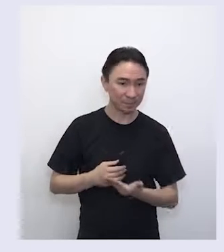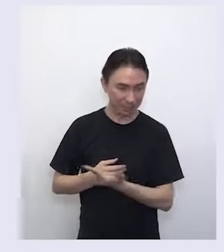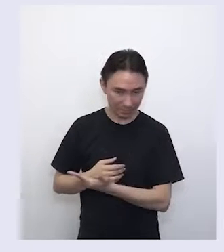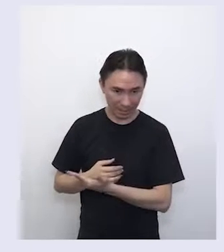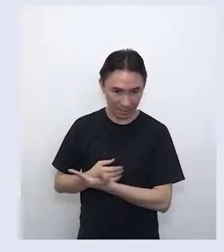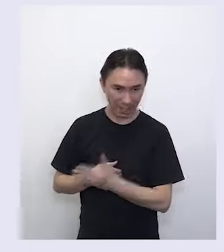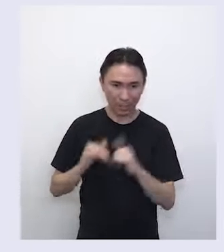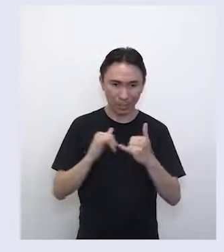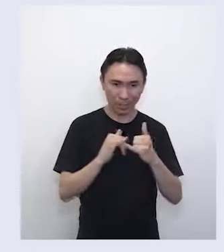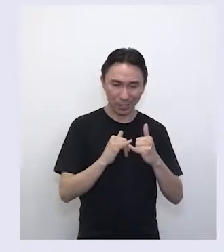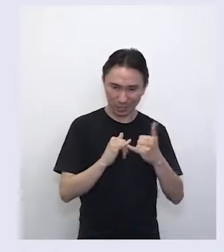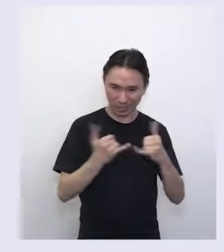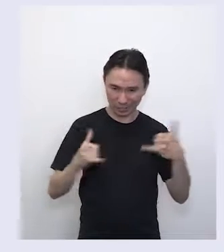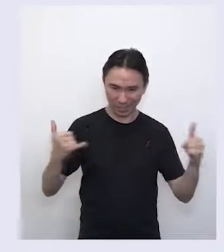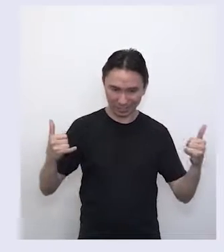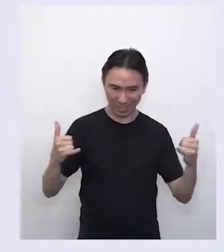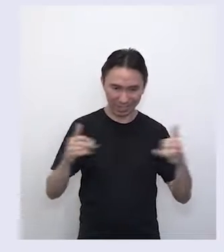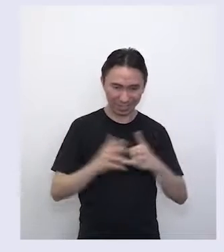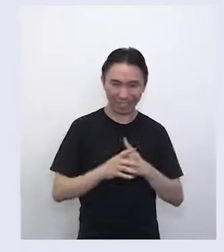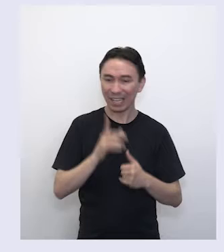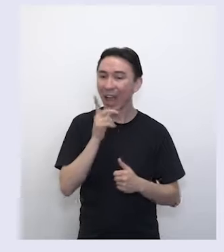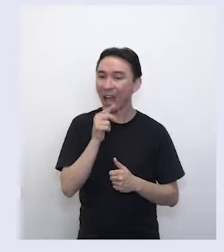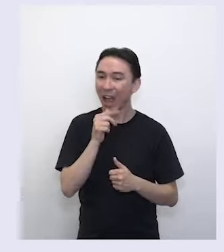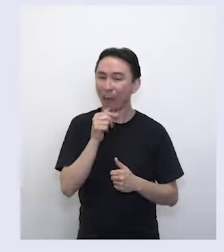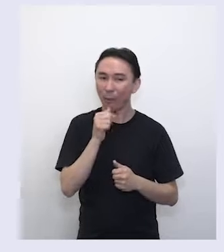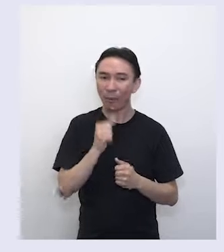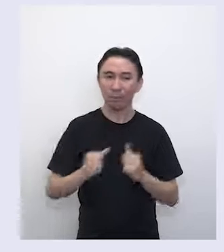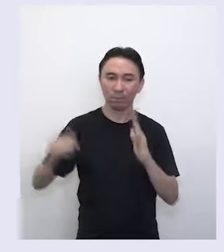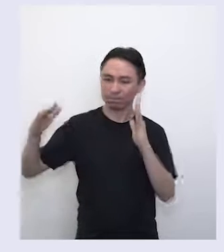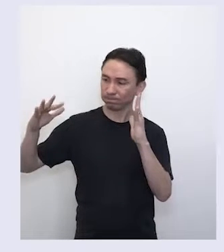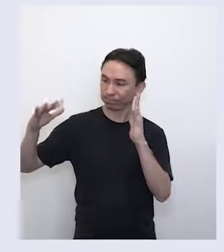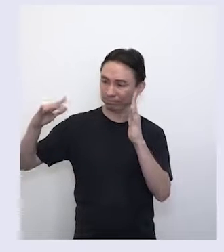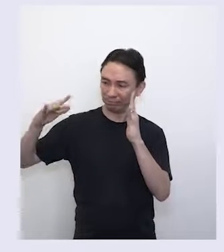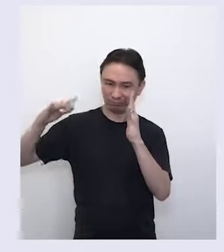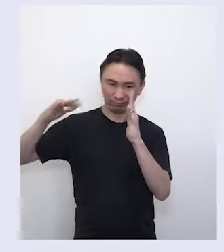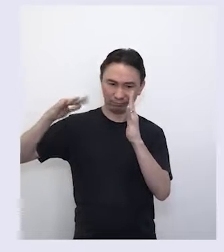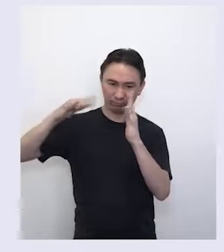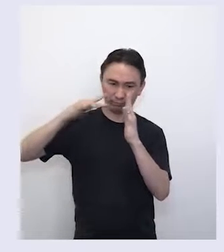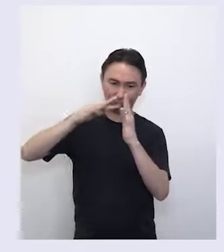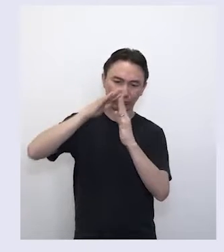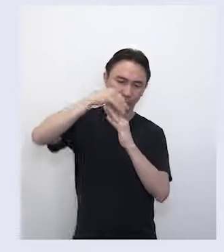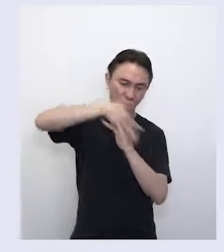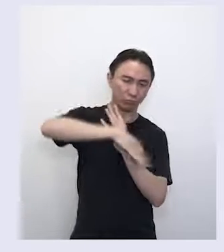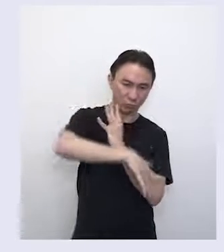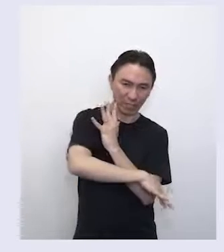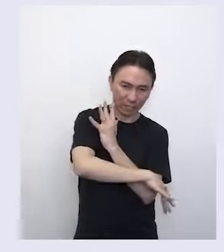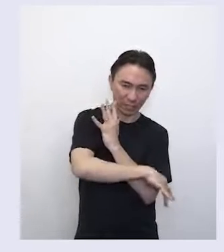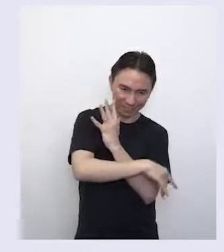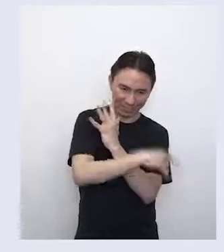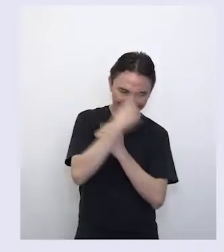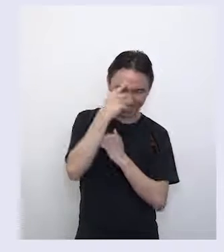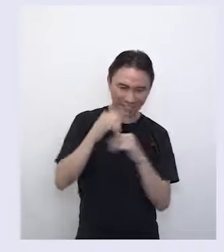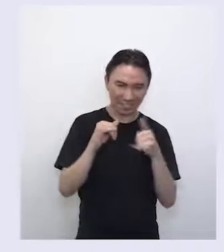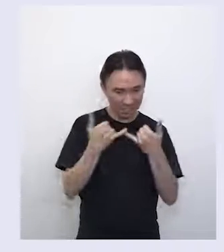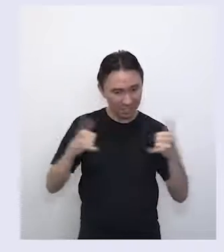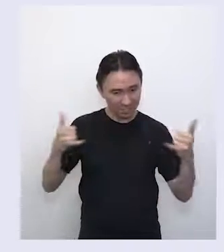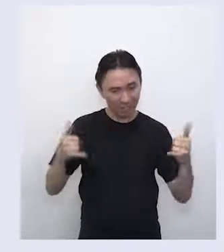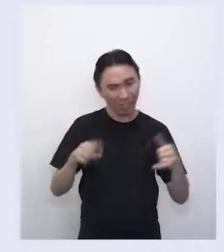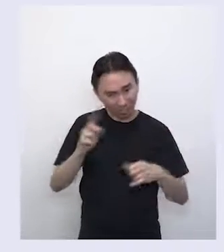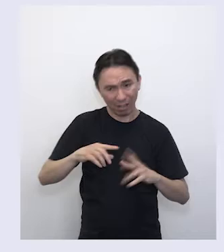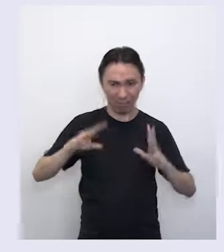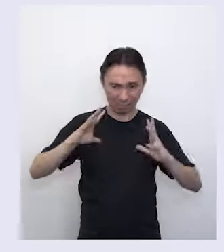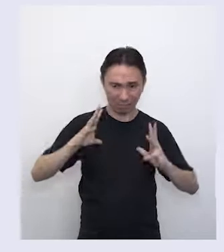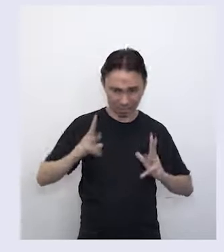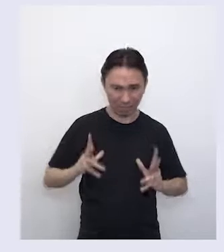aí pelas usinas hidrelétricas, elas são mais limpas do que as energias produzidas pelos